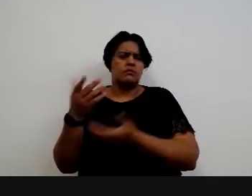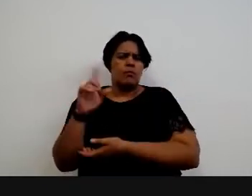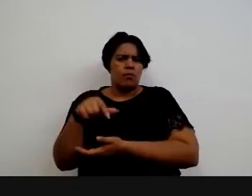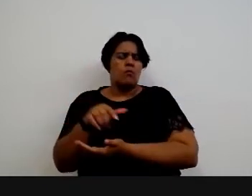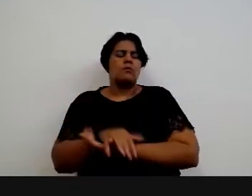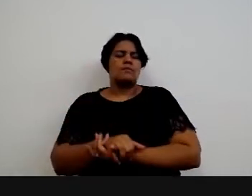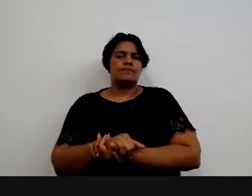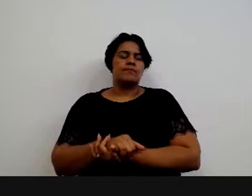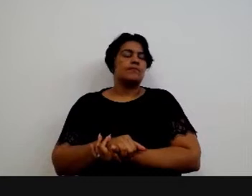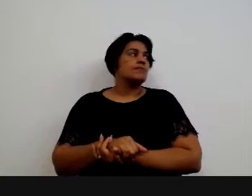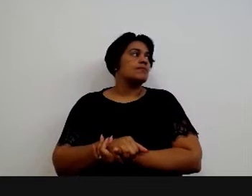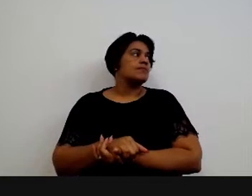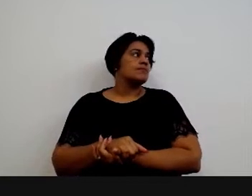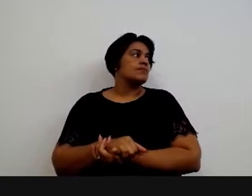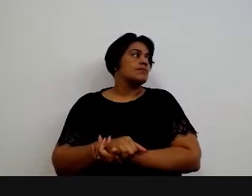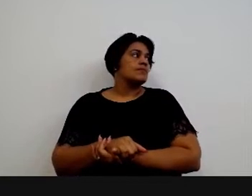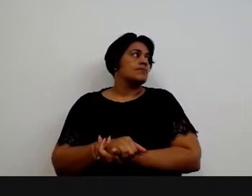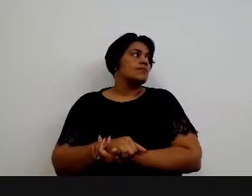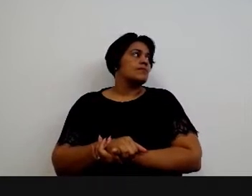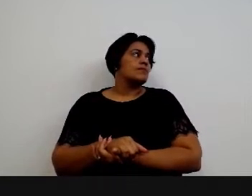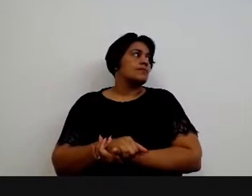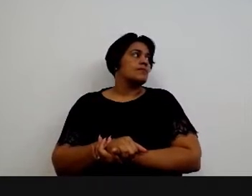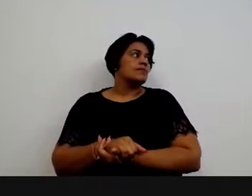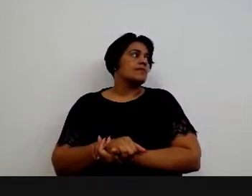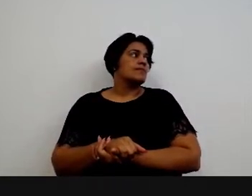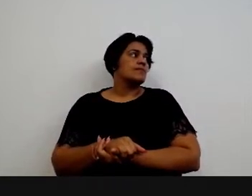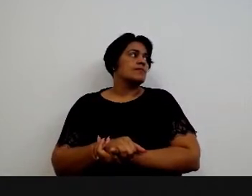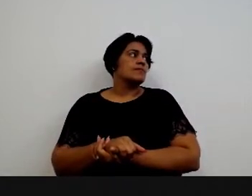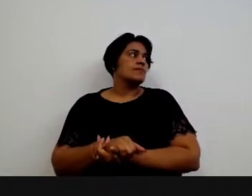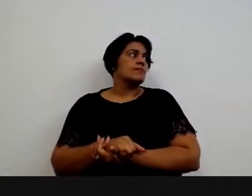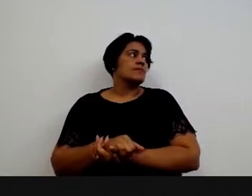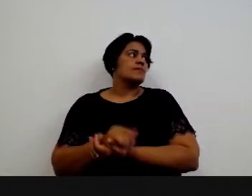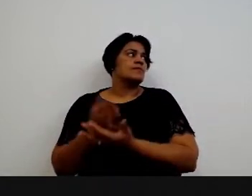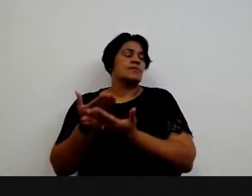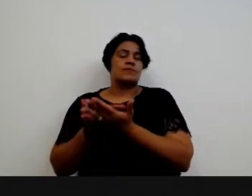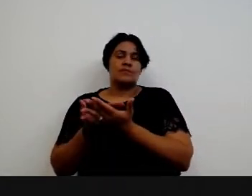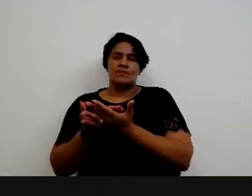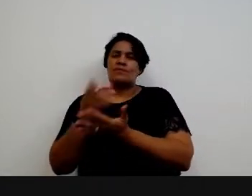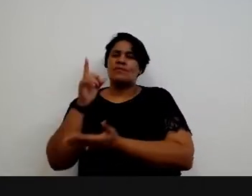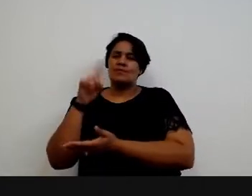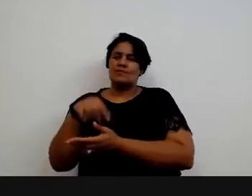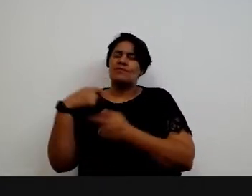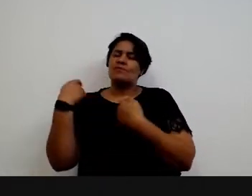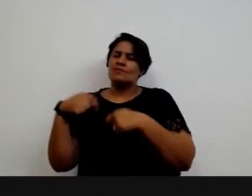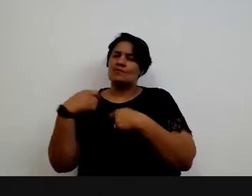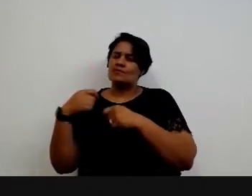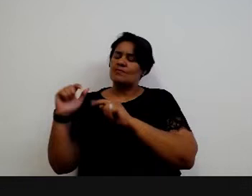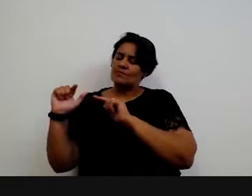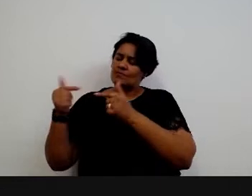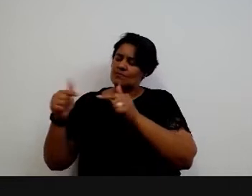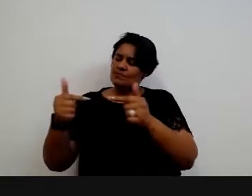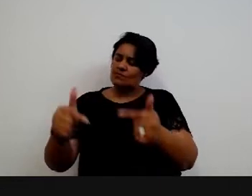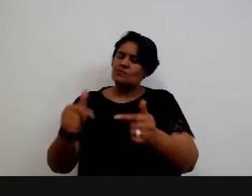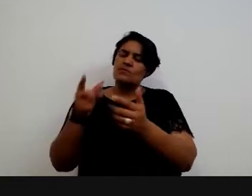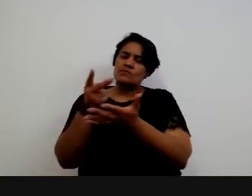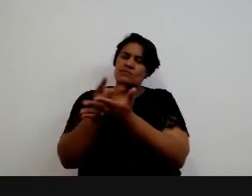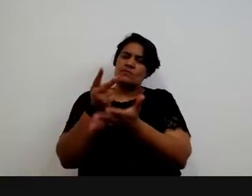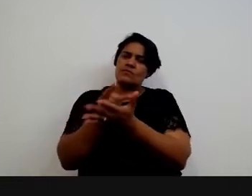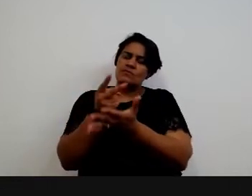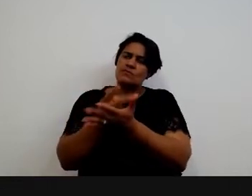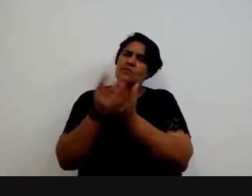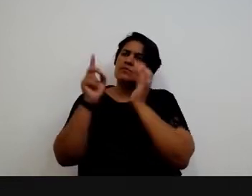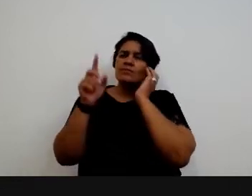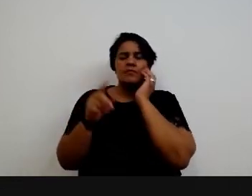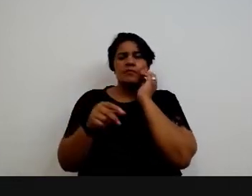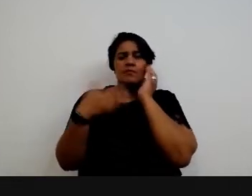Marília já trabalha, né? As escolas, elas têm um viés conservador, né, tradicional, de manter, e